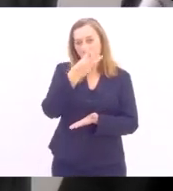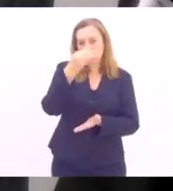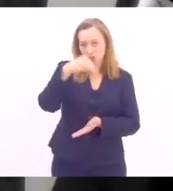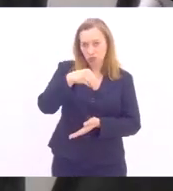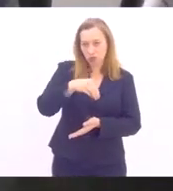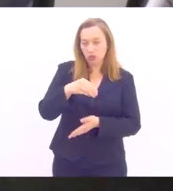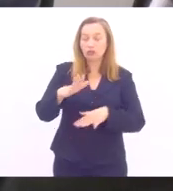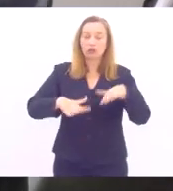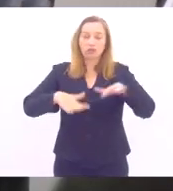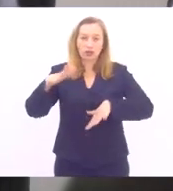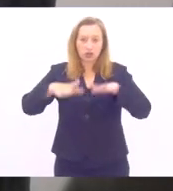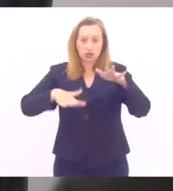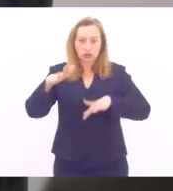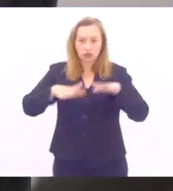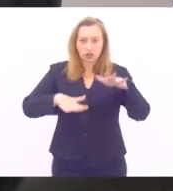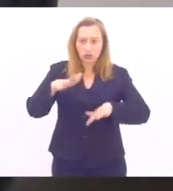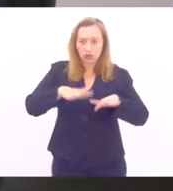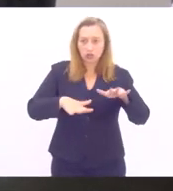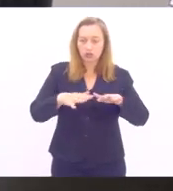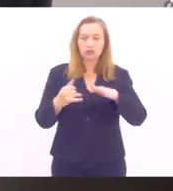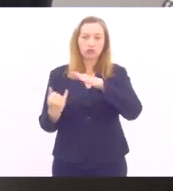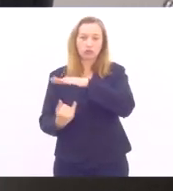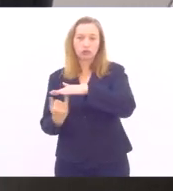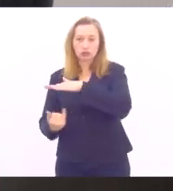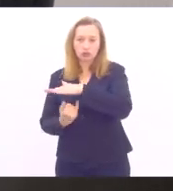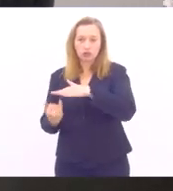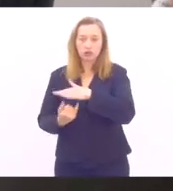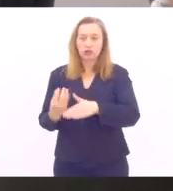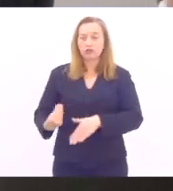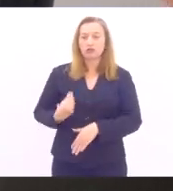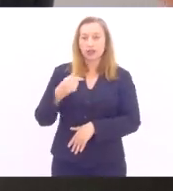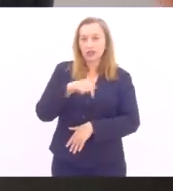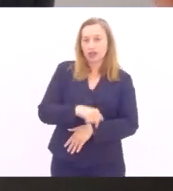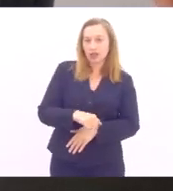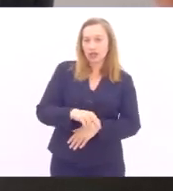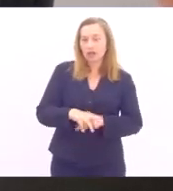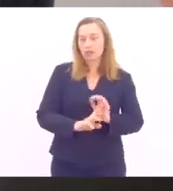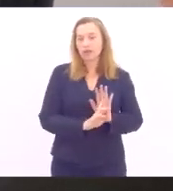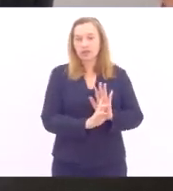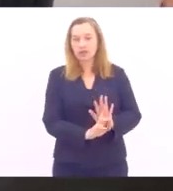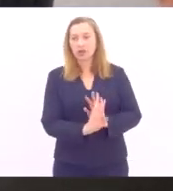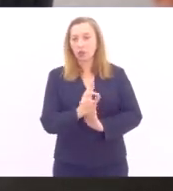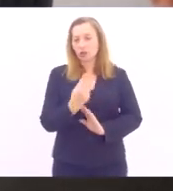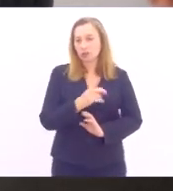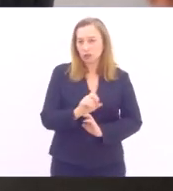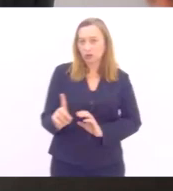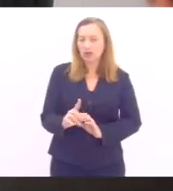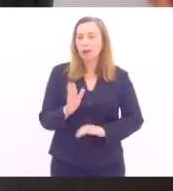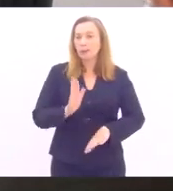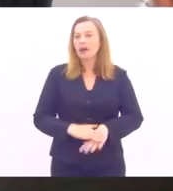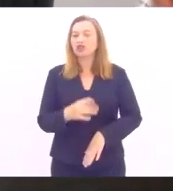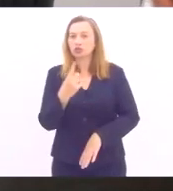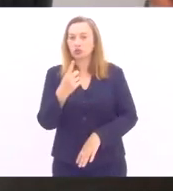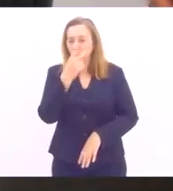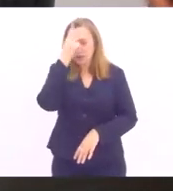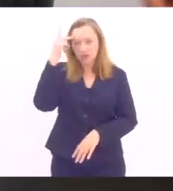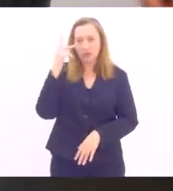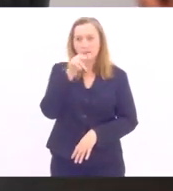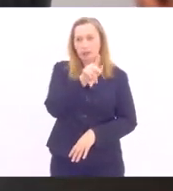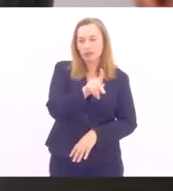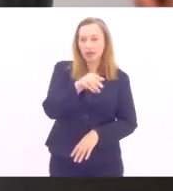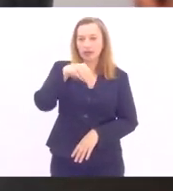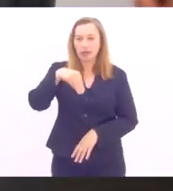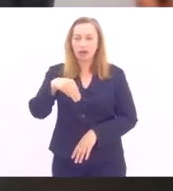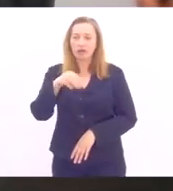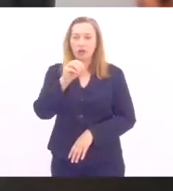Quer dizer, independente das instituições estarem aqui representadas, né, tem mais de uma pessoa da PM, da